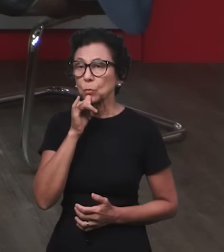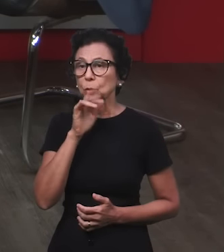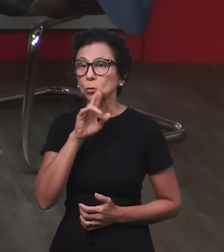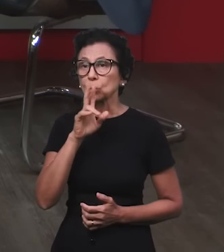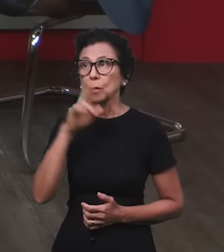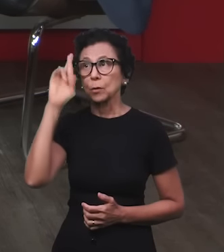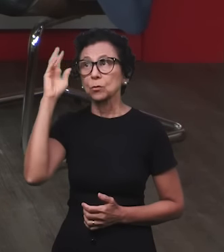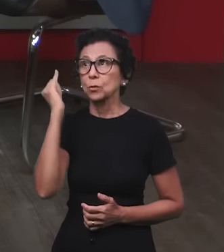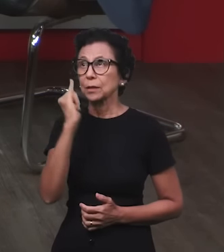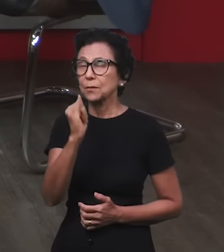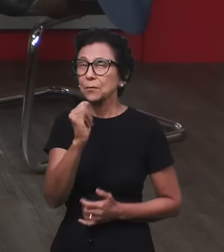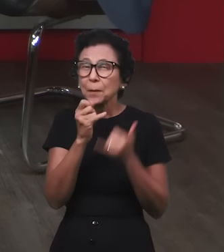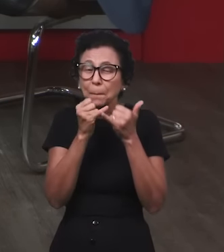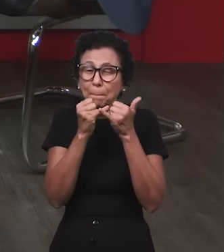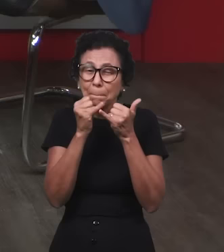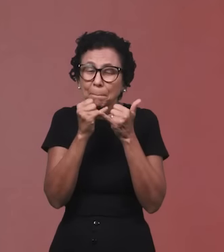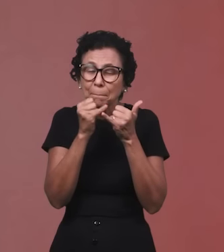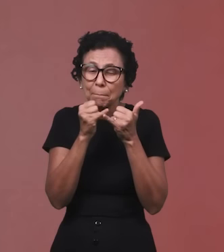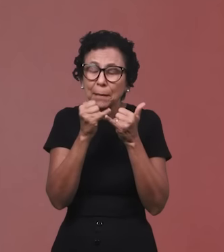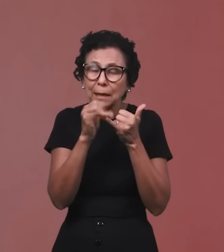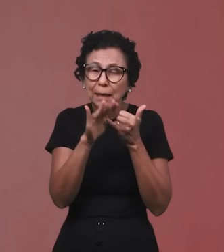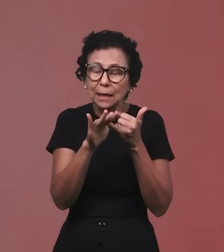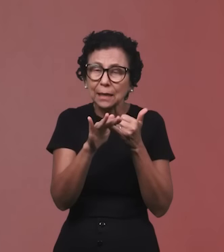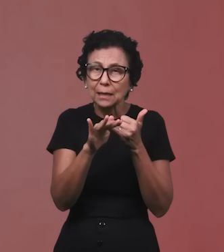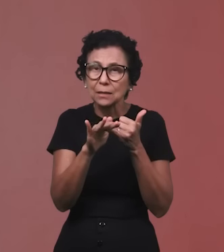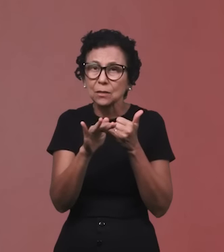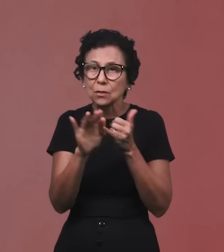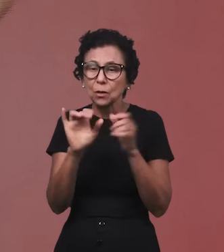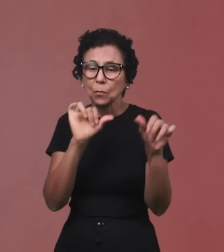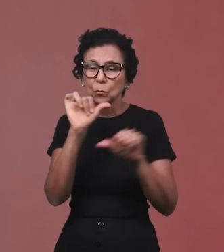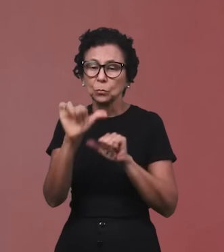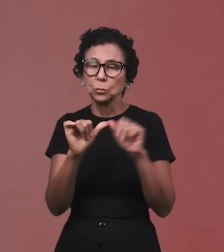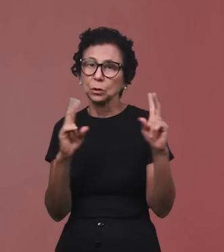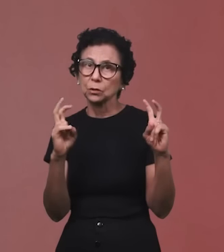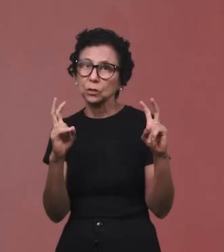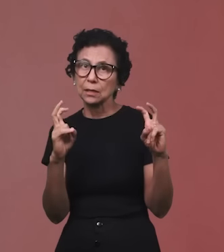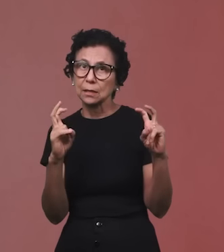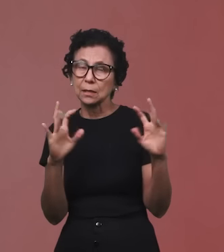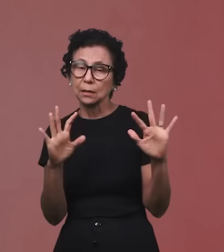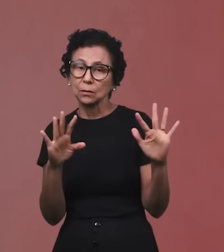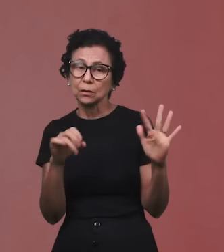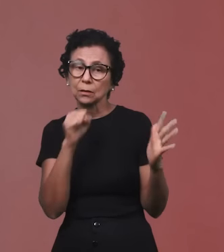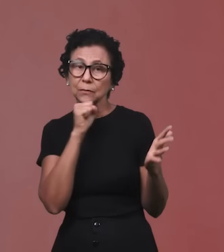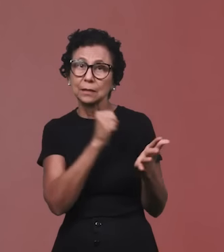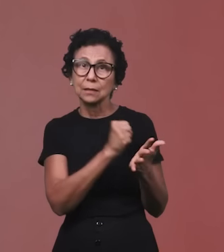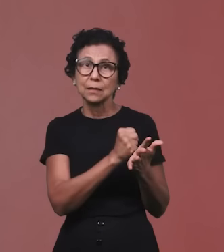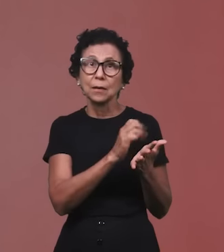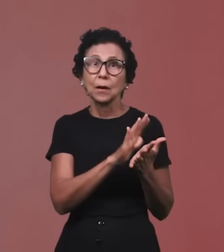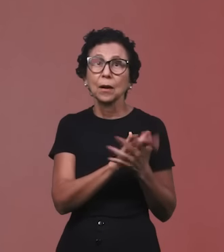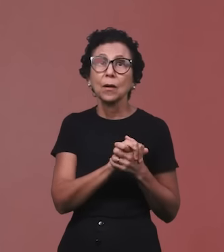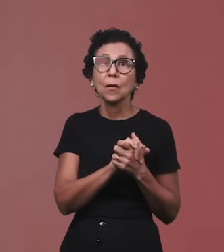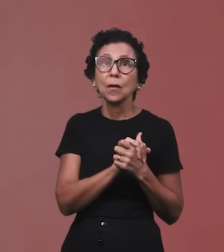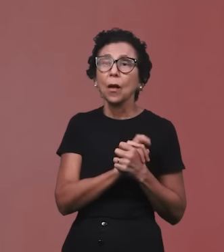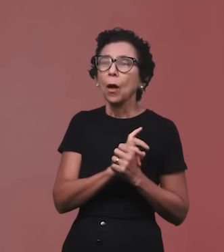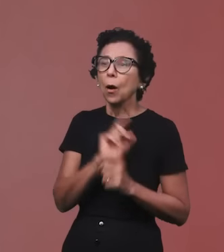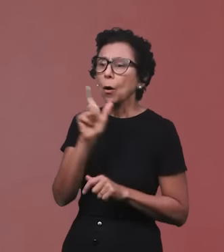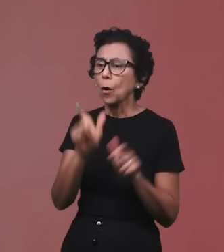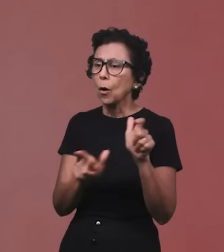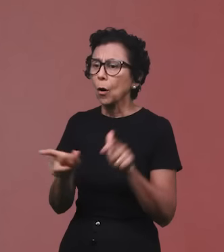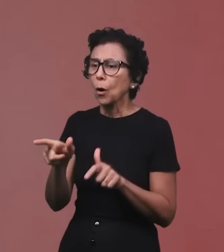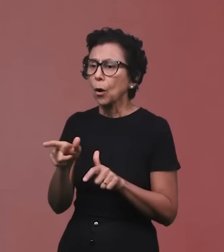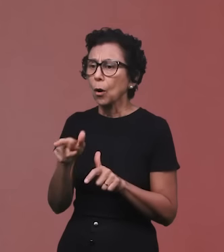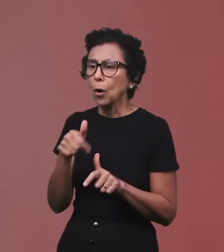tudo bem parecido, é igualzinho. Só fugindo do assunto aqui do Velho Testamento, quando aquela mulher viu Paulo e Silas, esses homens são servos do